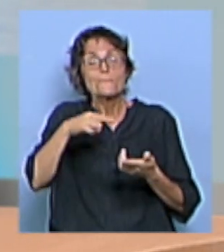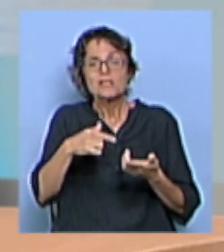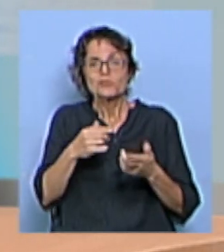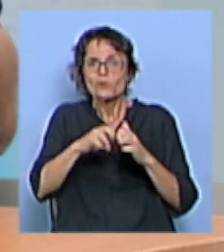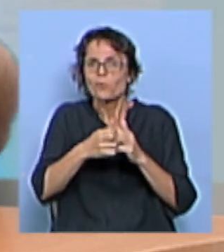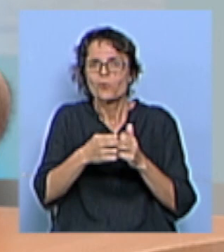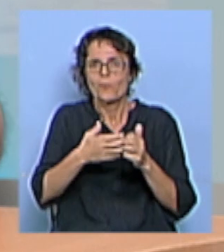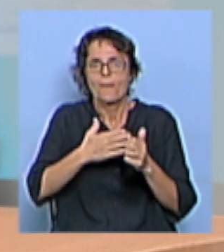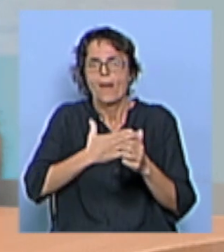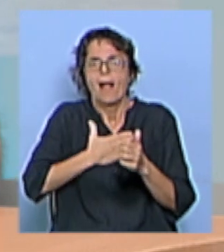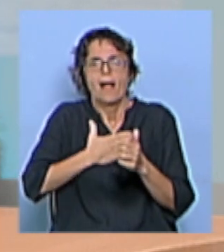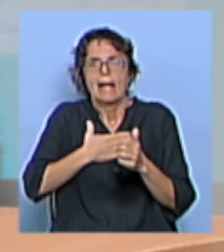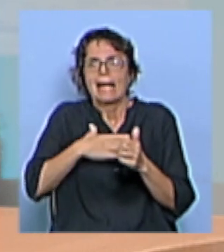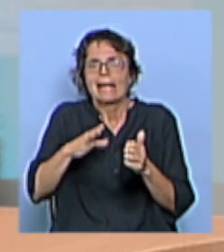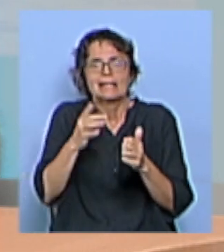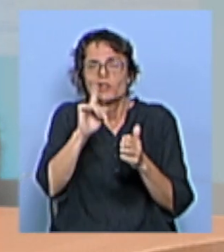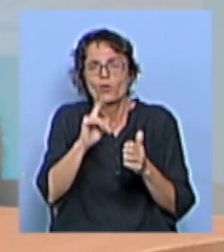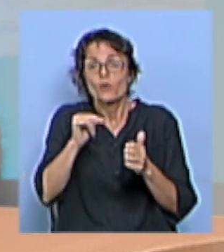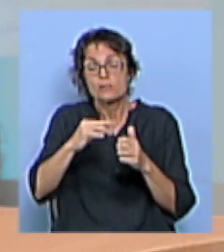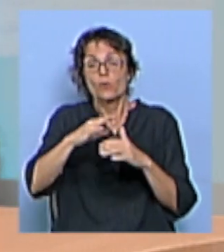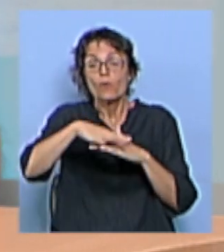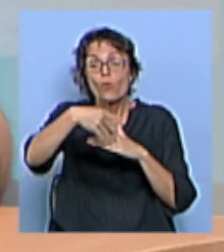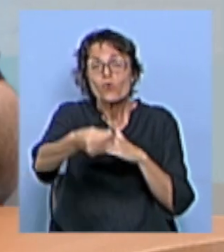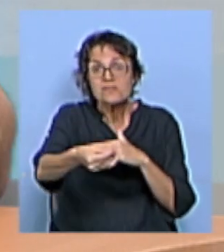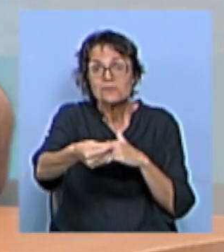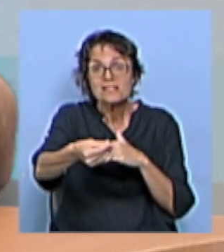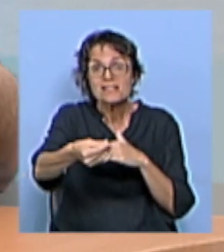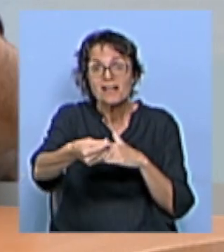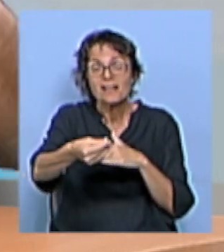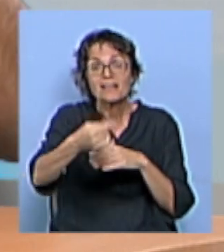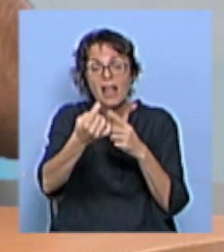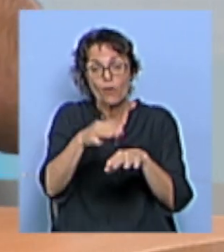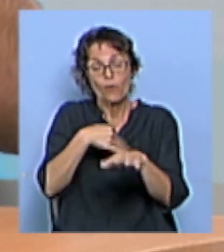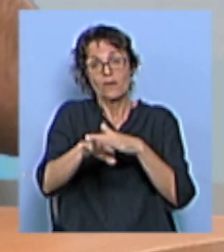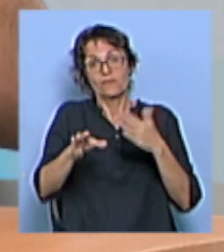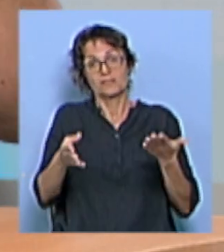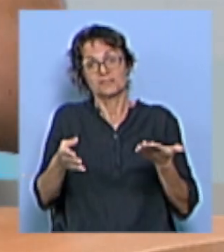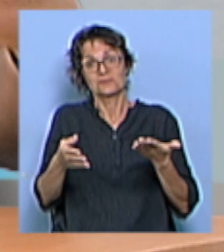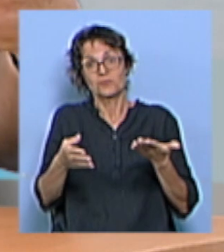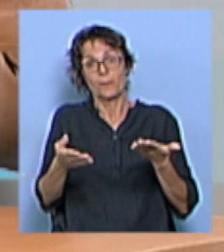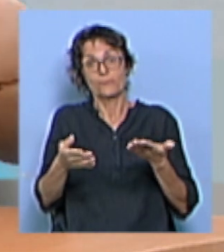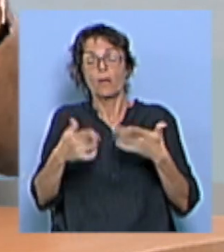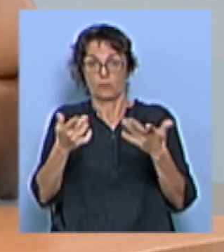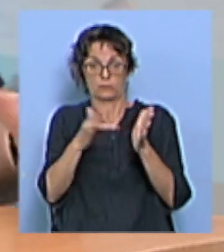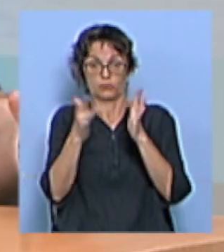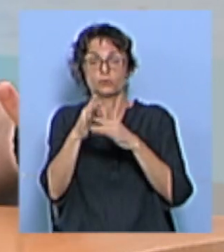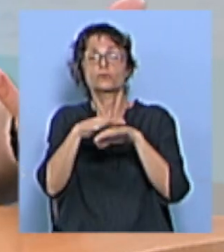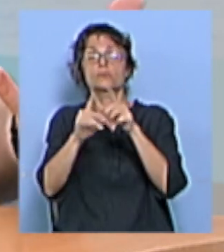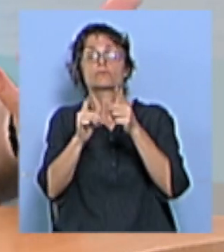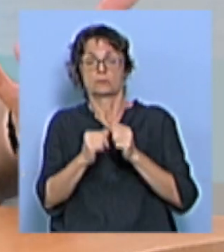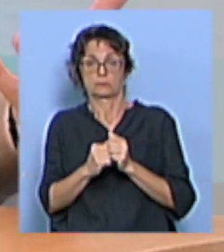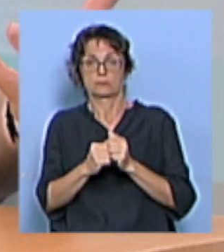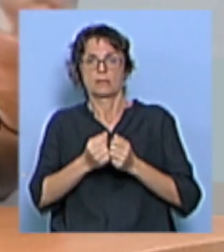problema. Isso é consequência. Não é? Mas, agora, que Jesus viveu uma vida toda de entrega,